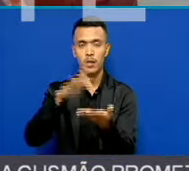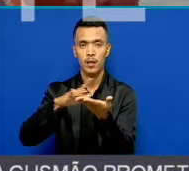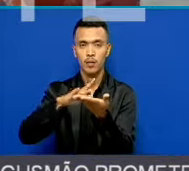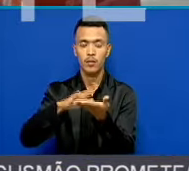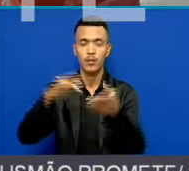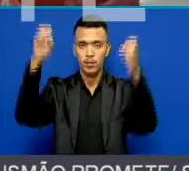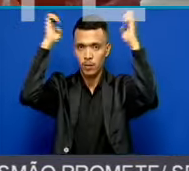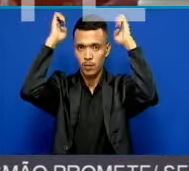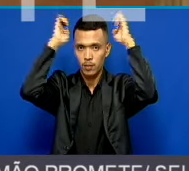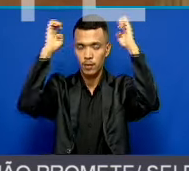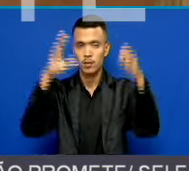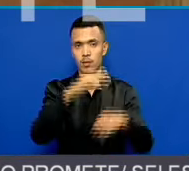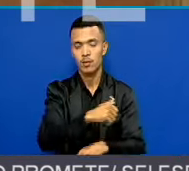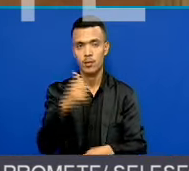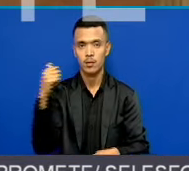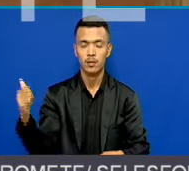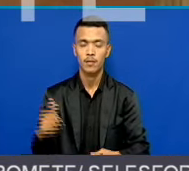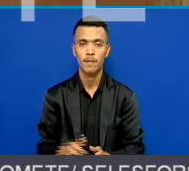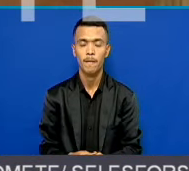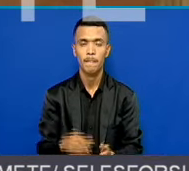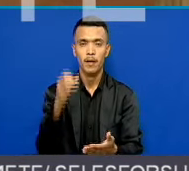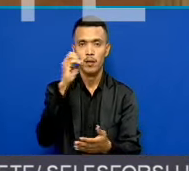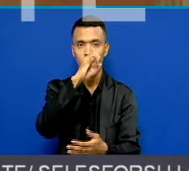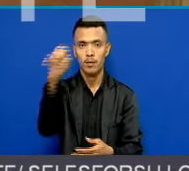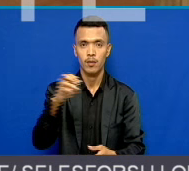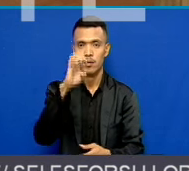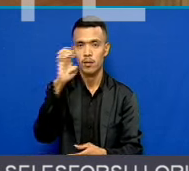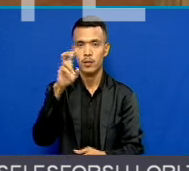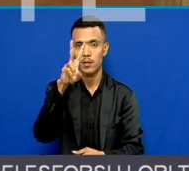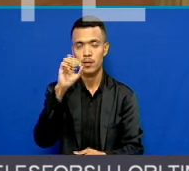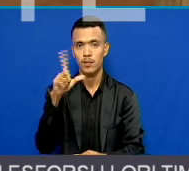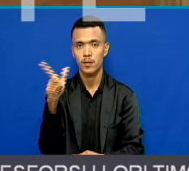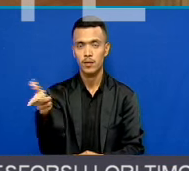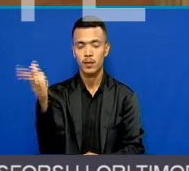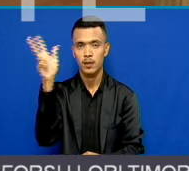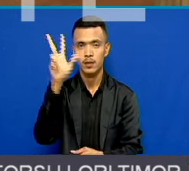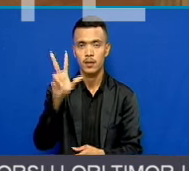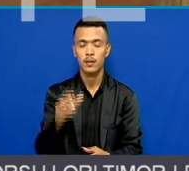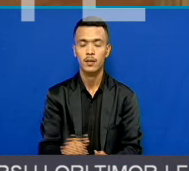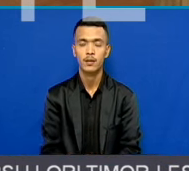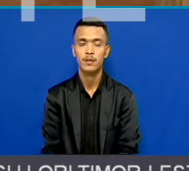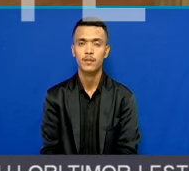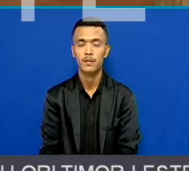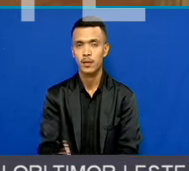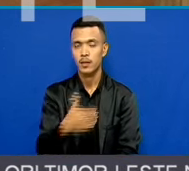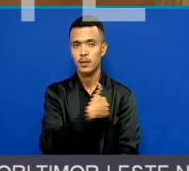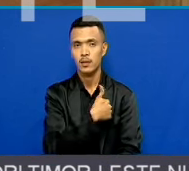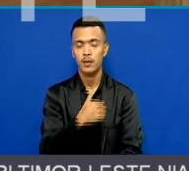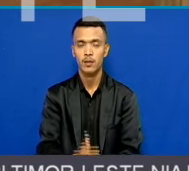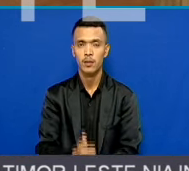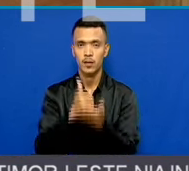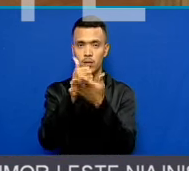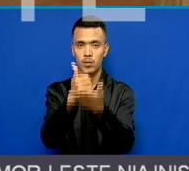educação no selutan. Proposor Orçamento Geral do Estado 2023, né, nemos se dá contribuir